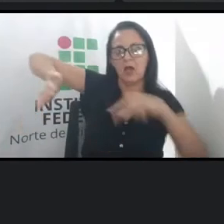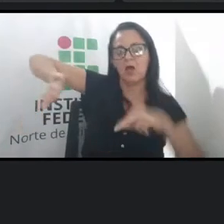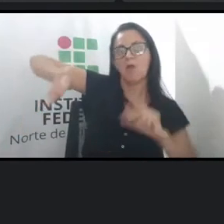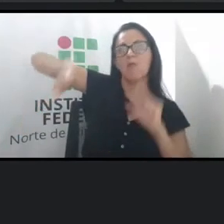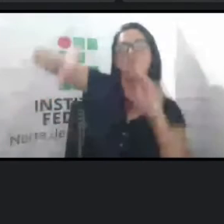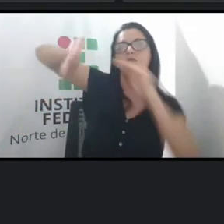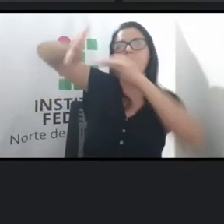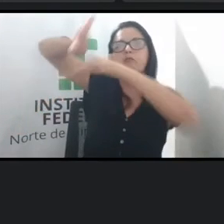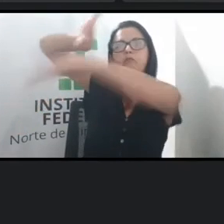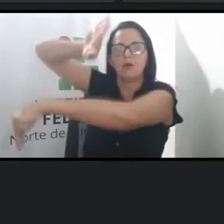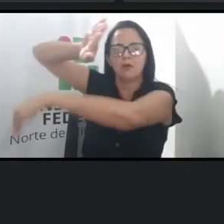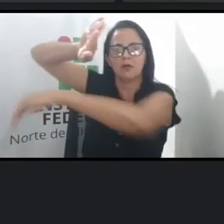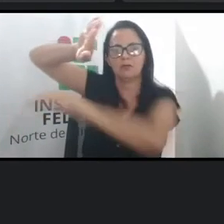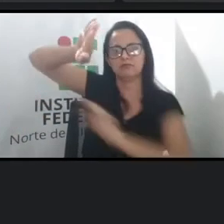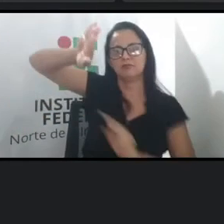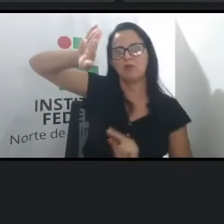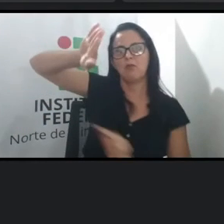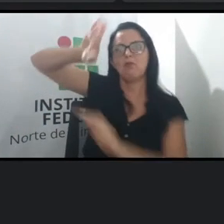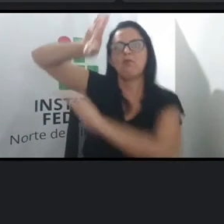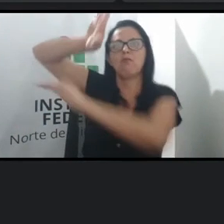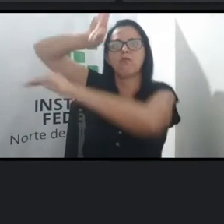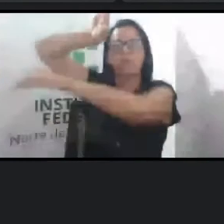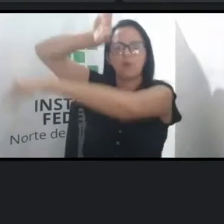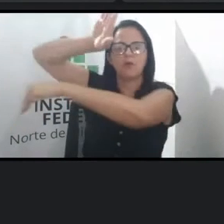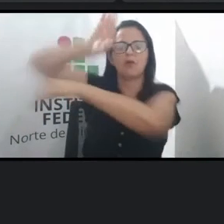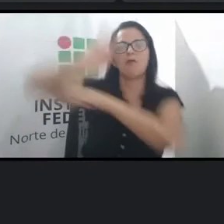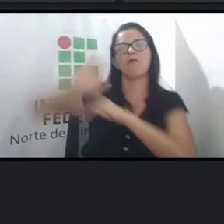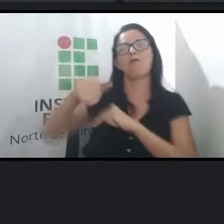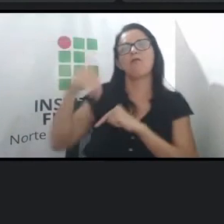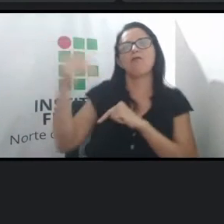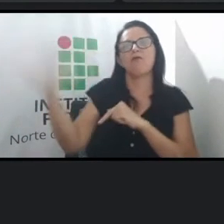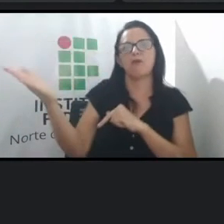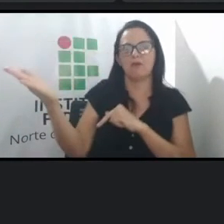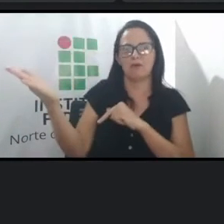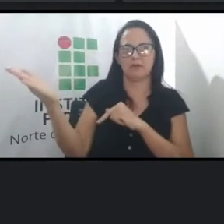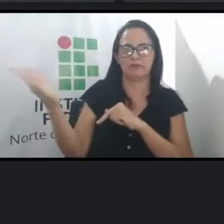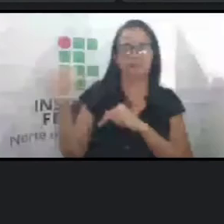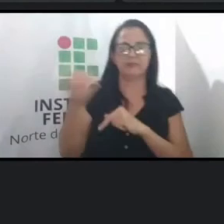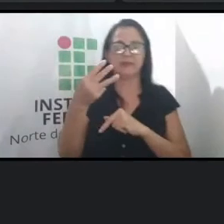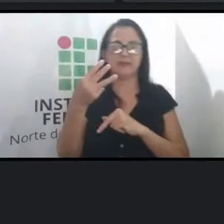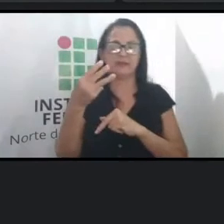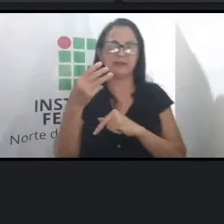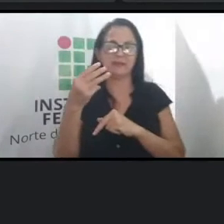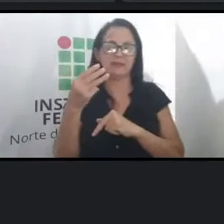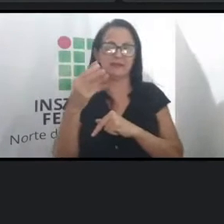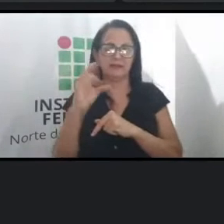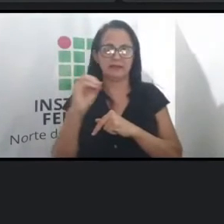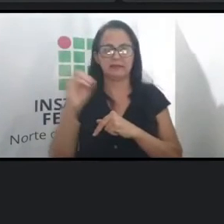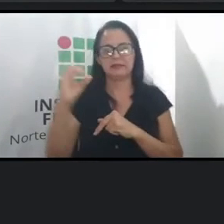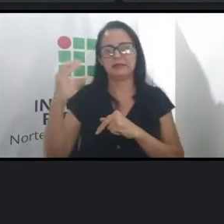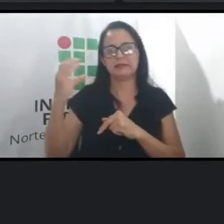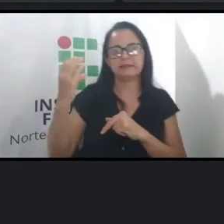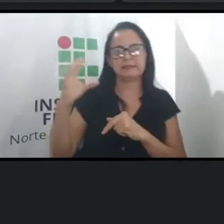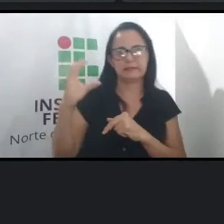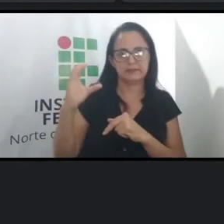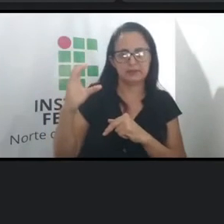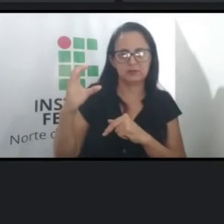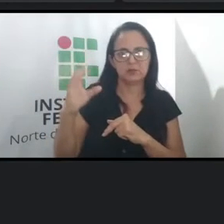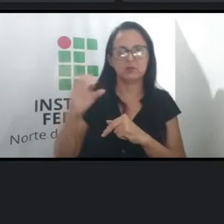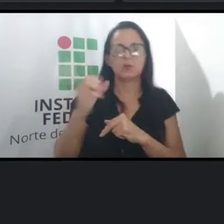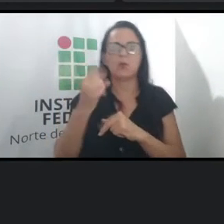centímetros do carro, é o mais distante? Perfeitamente. Se ela pula a 1 metro, perfeito. Se ela pula